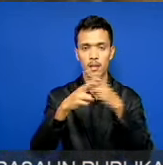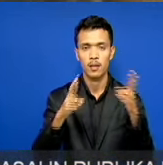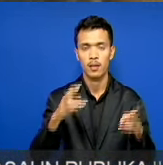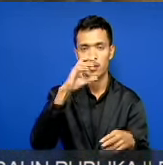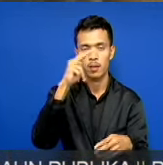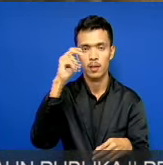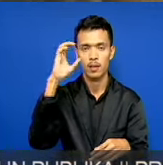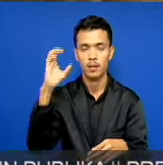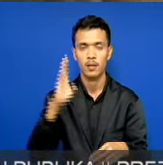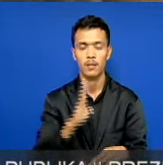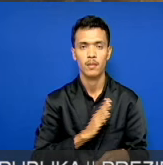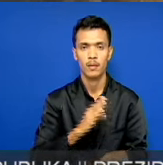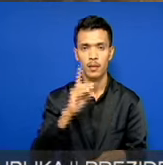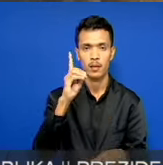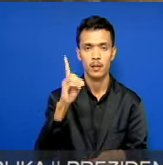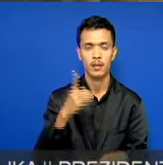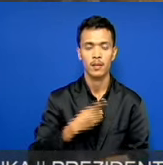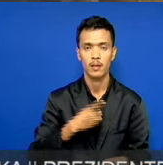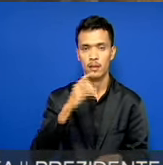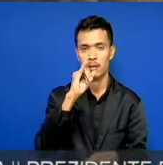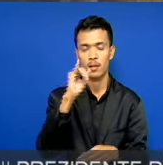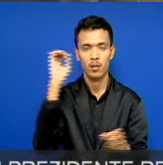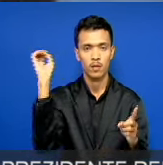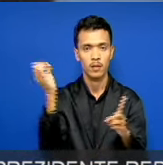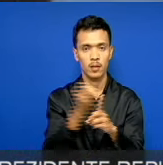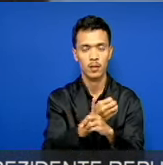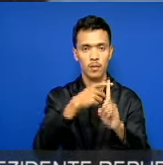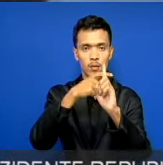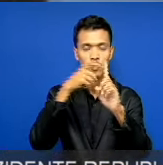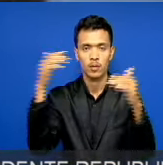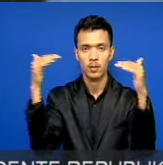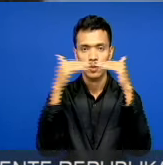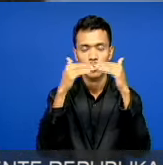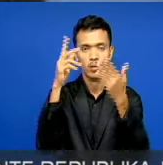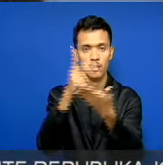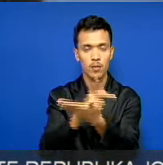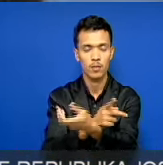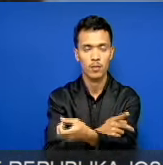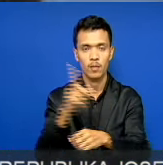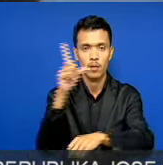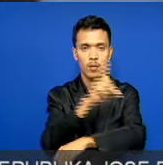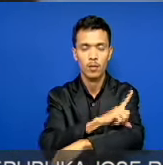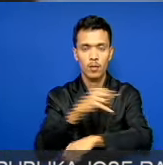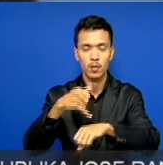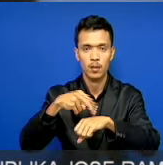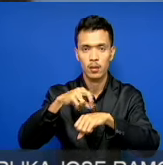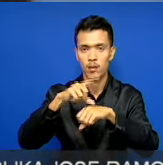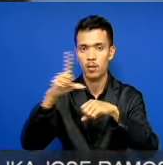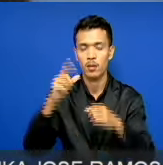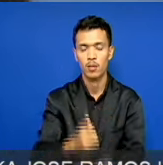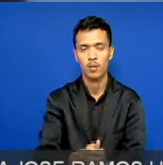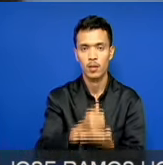CNC com marca Balididili. Objetivo desse seminário é de promover Lorong Internacional para apoio